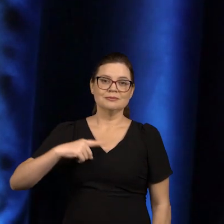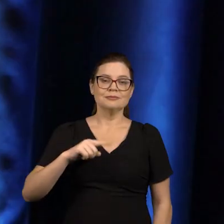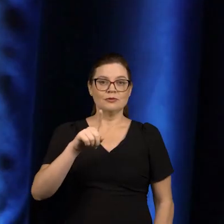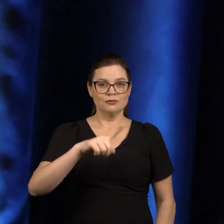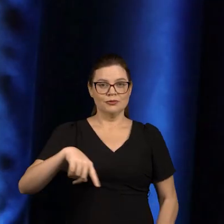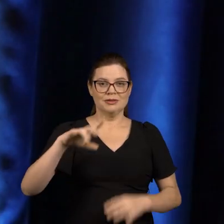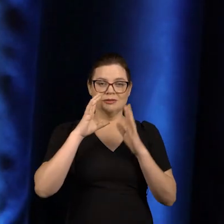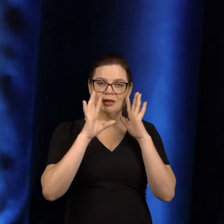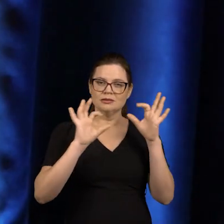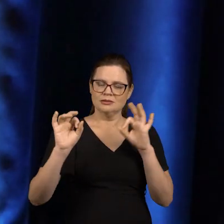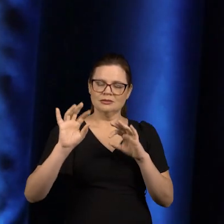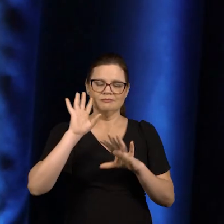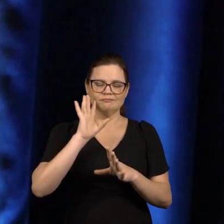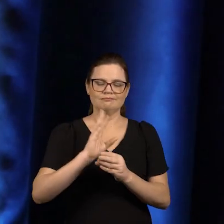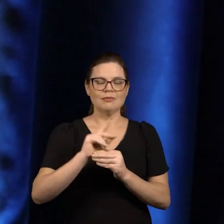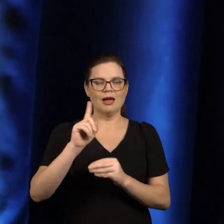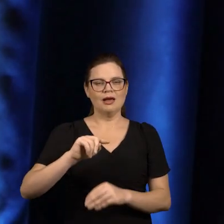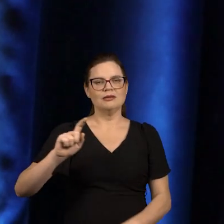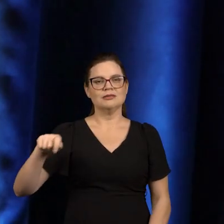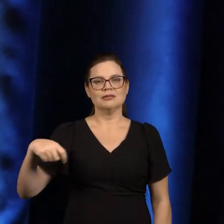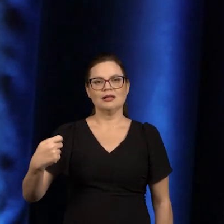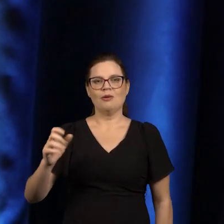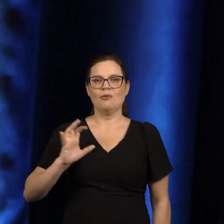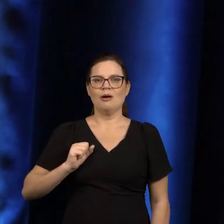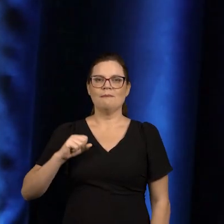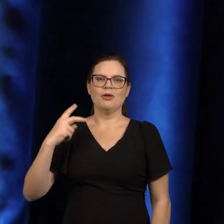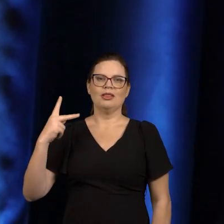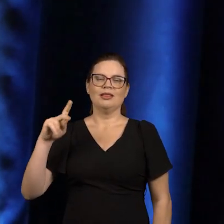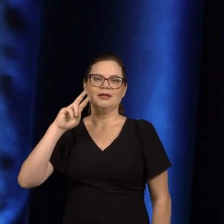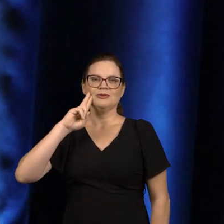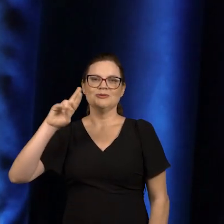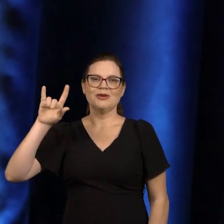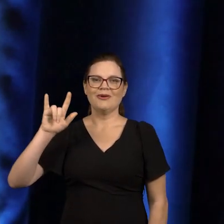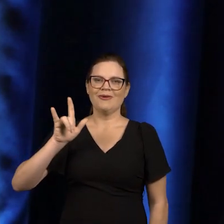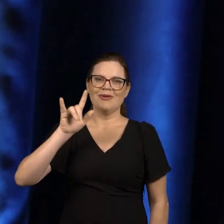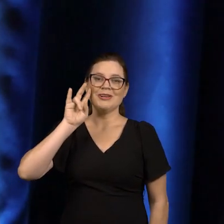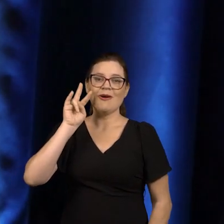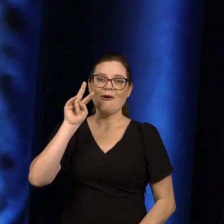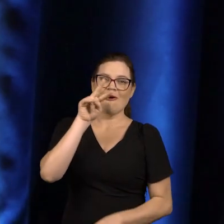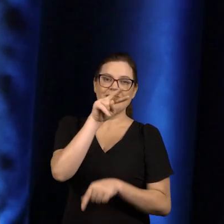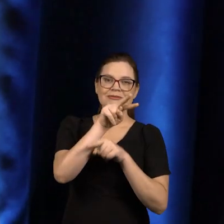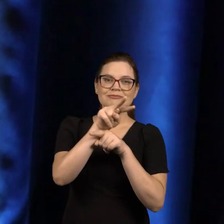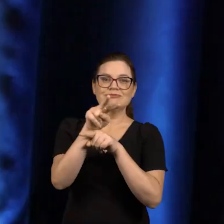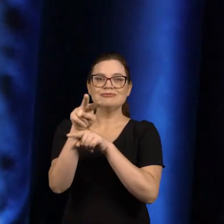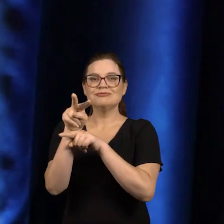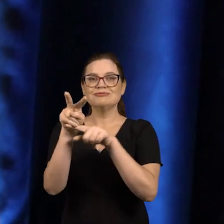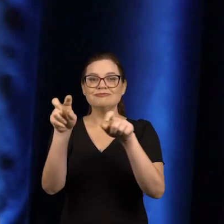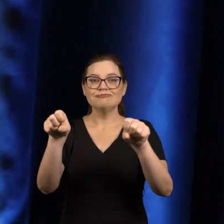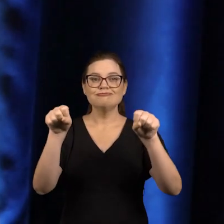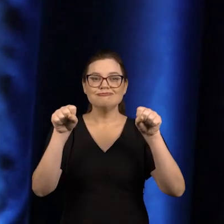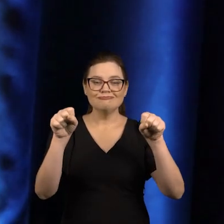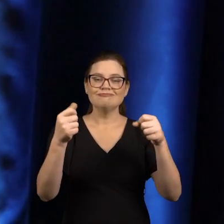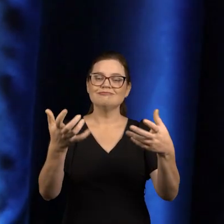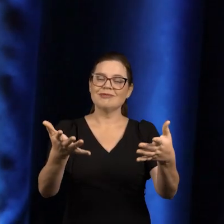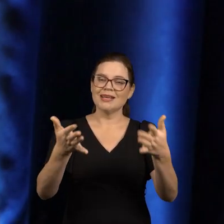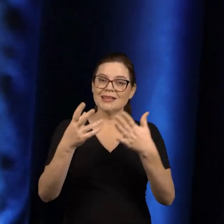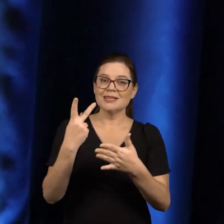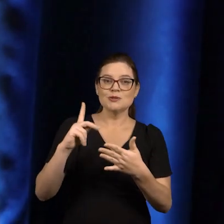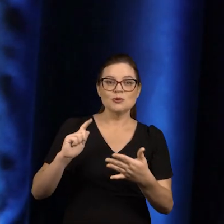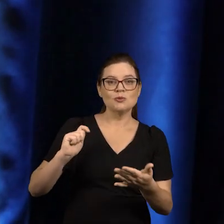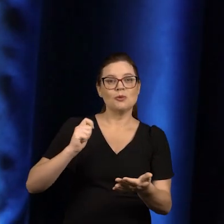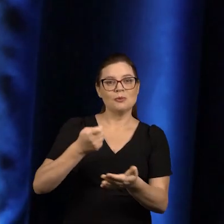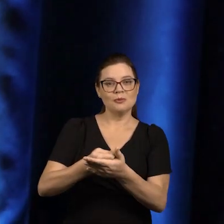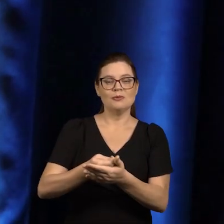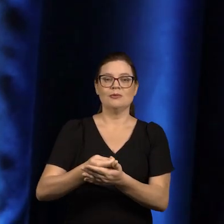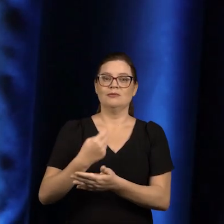este é o amor do Senhor. O amor do Senhor que olha para você e quer cumprir na sua